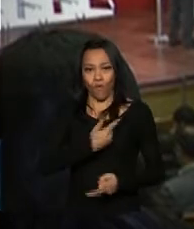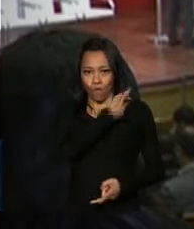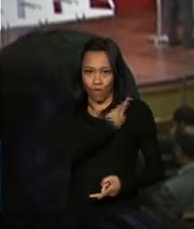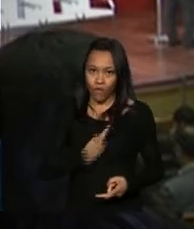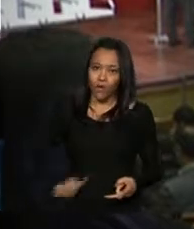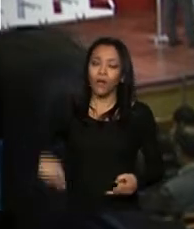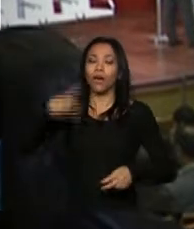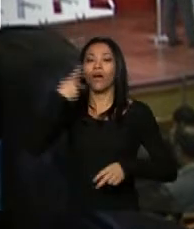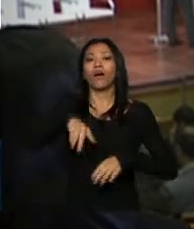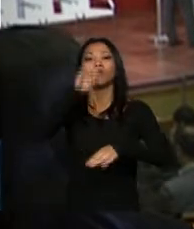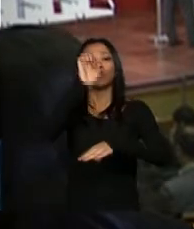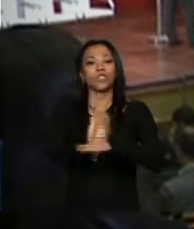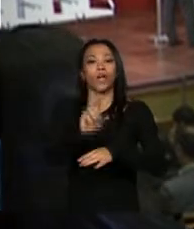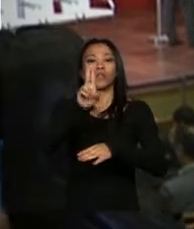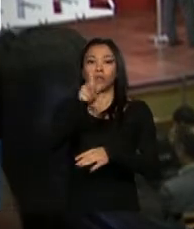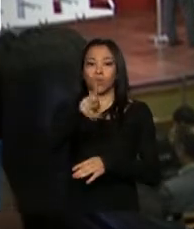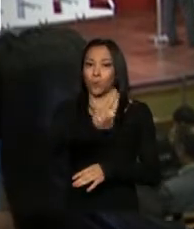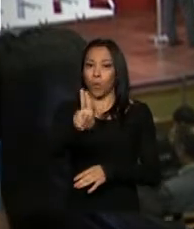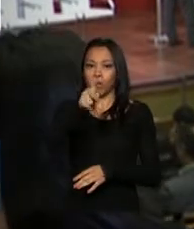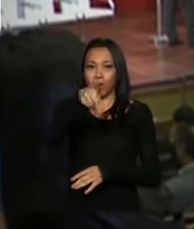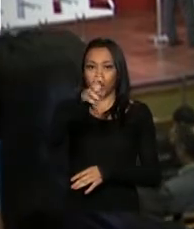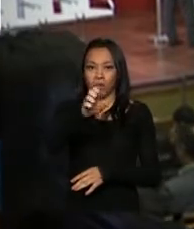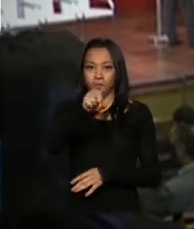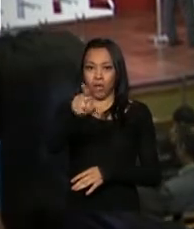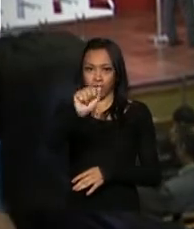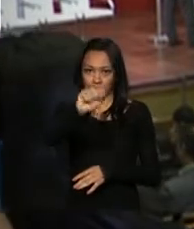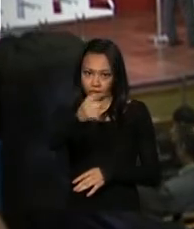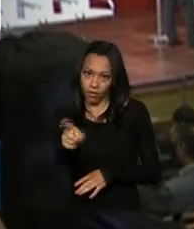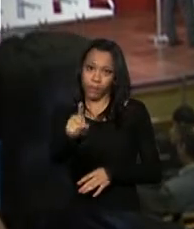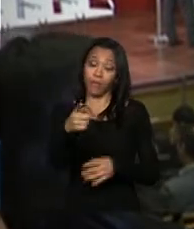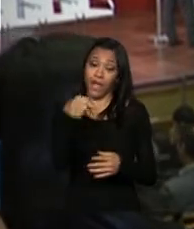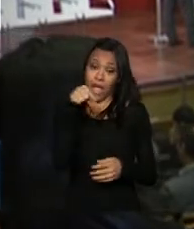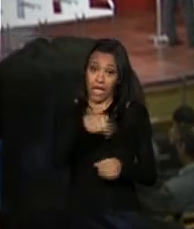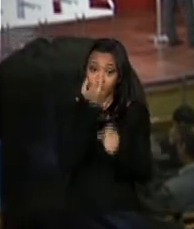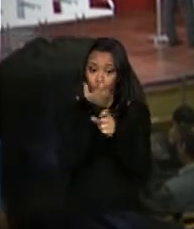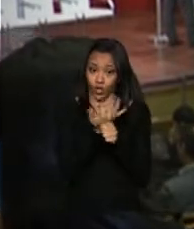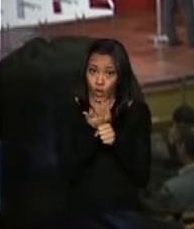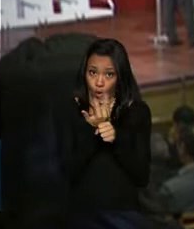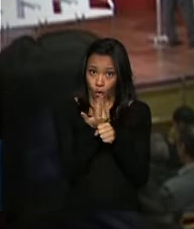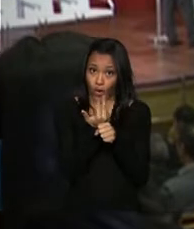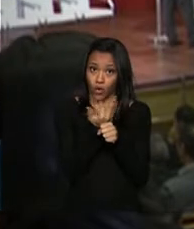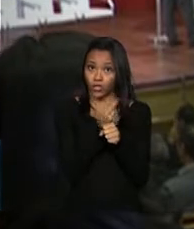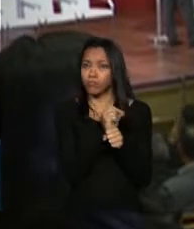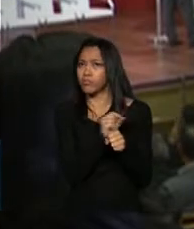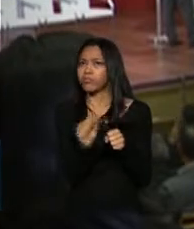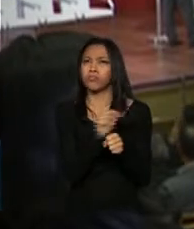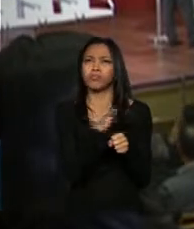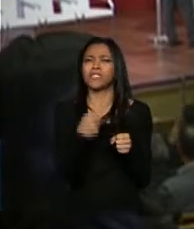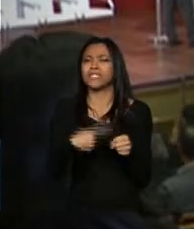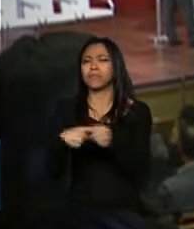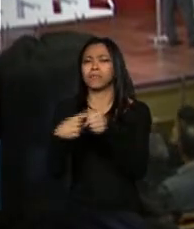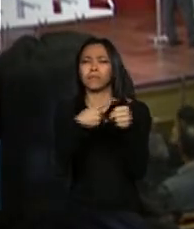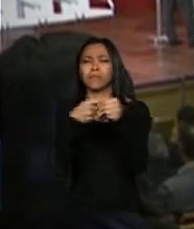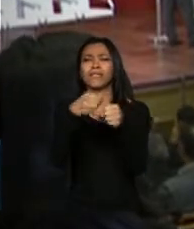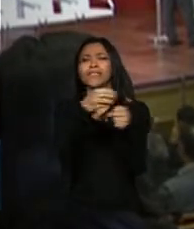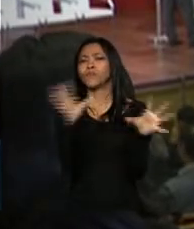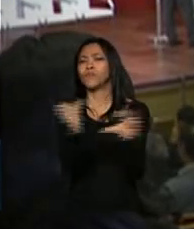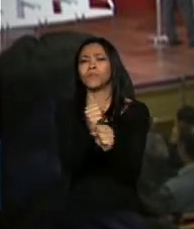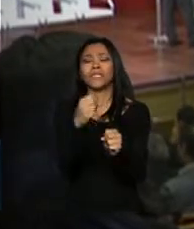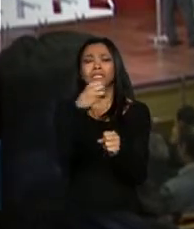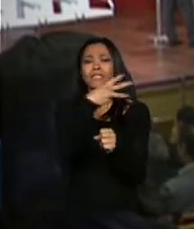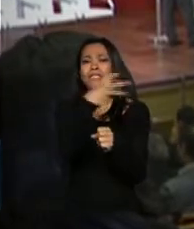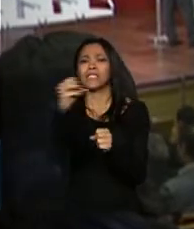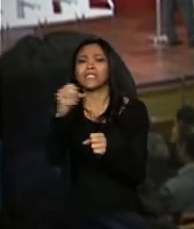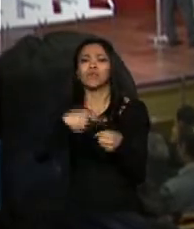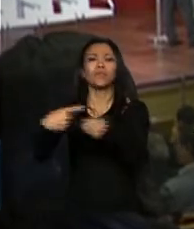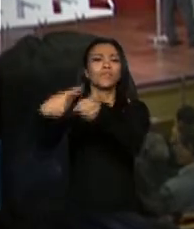Fernando Pezão. Bom, Daniele, e essa tocha deve percorrer aí cerca de 300 municípios brasileiros. Vamos